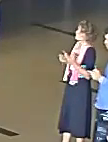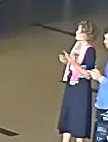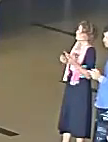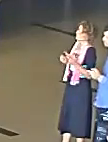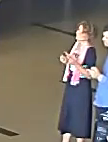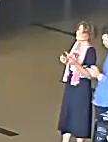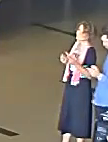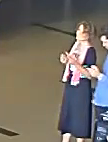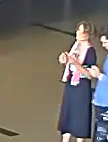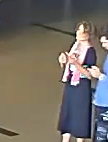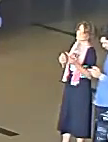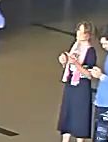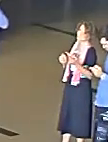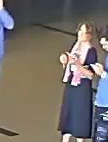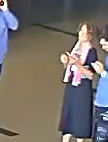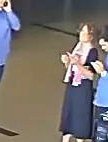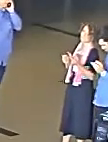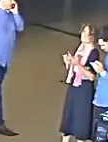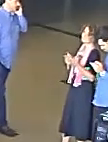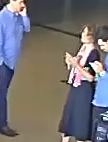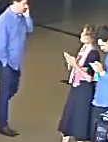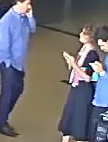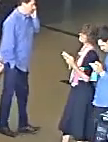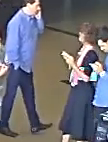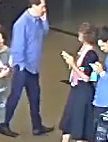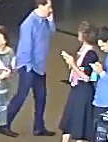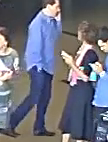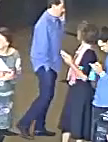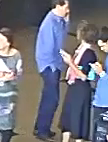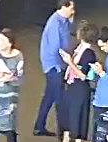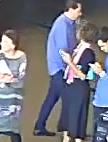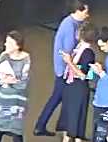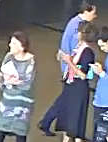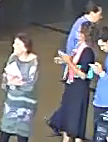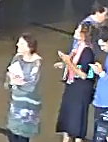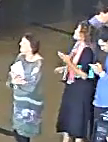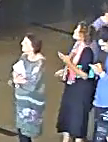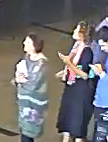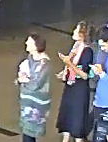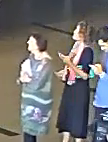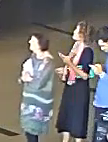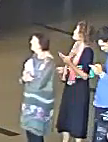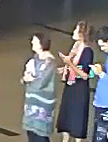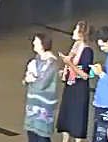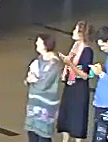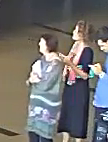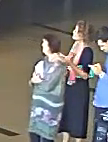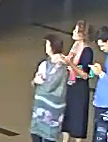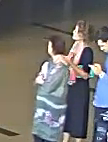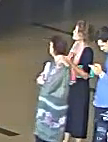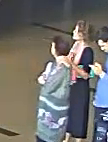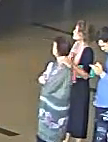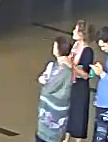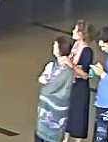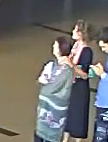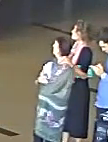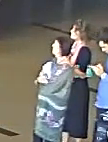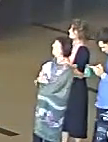plataforma Easy board tudo certo Tudo certo sub agora vai levantar ó tá elevando